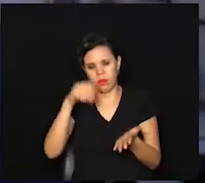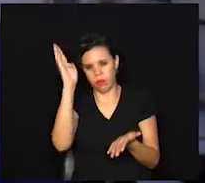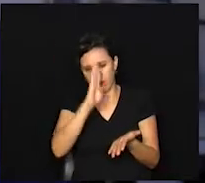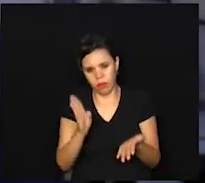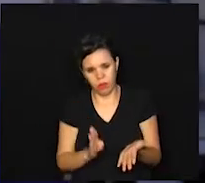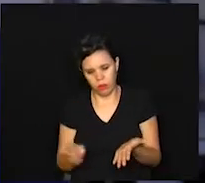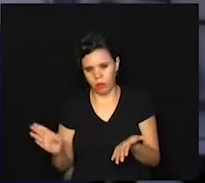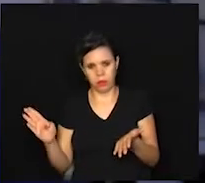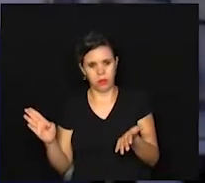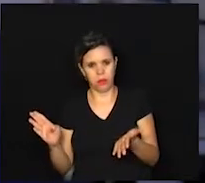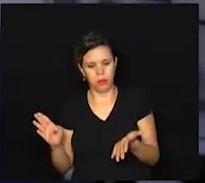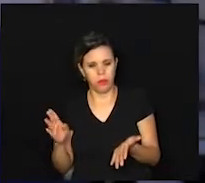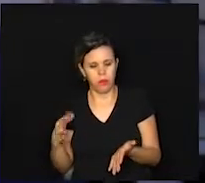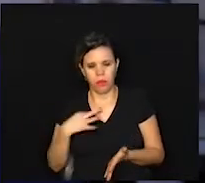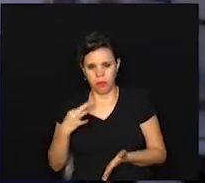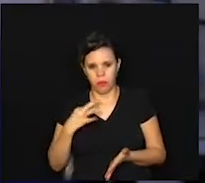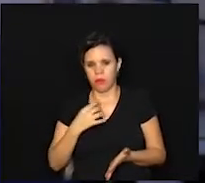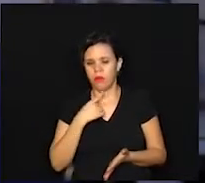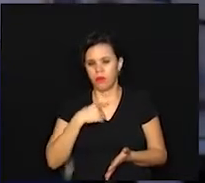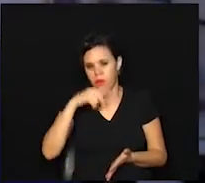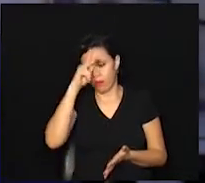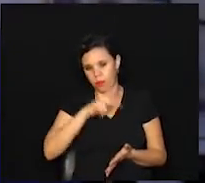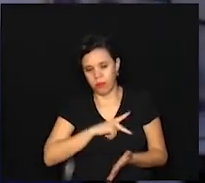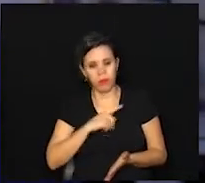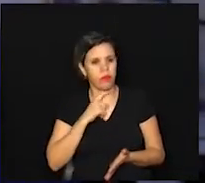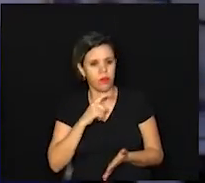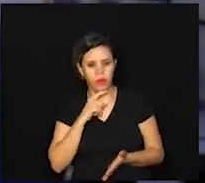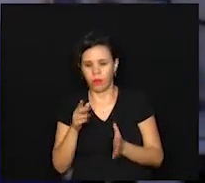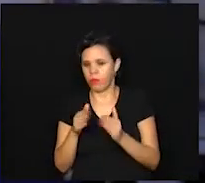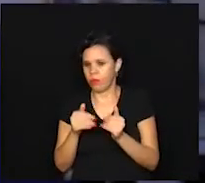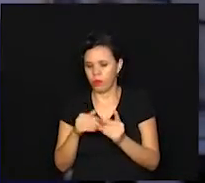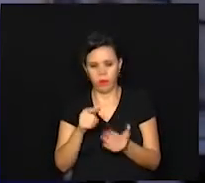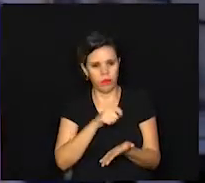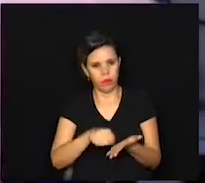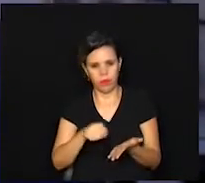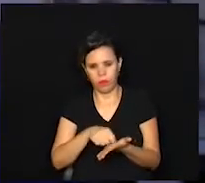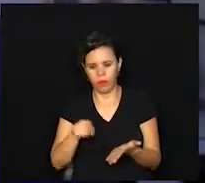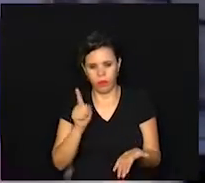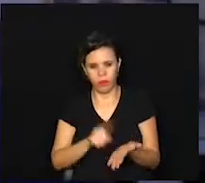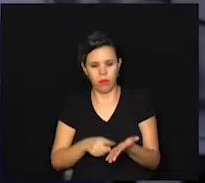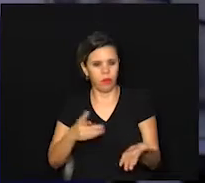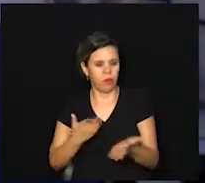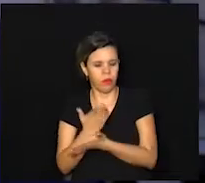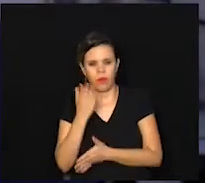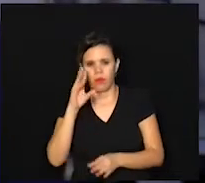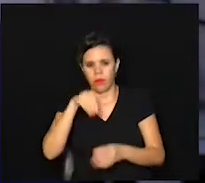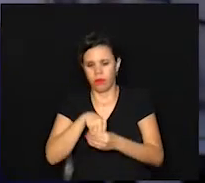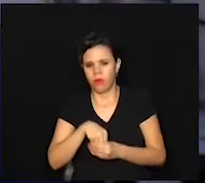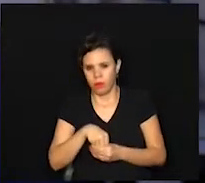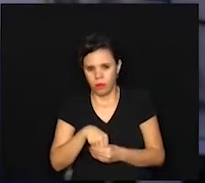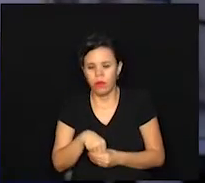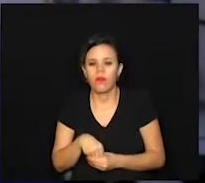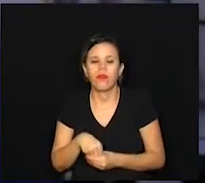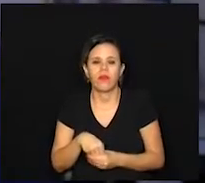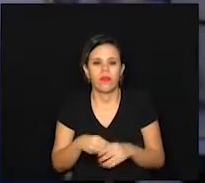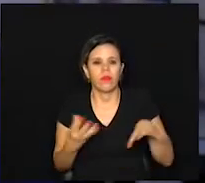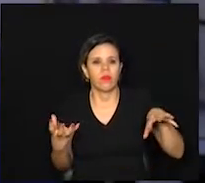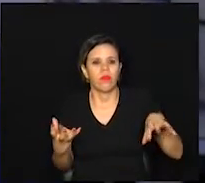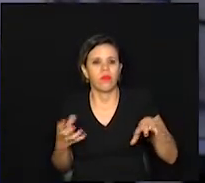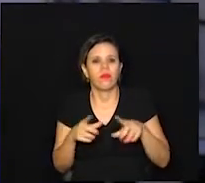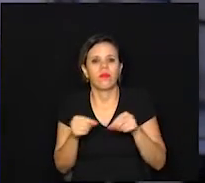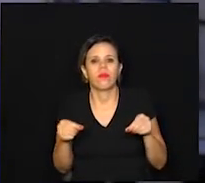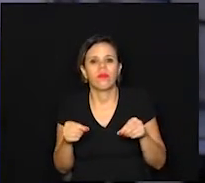de forma voluntária, portanto, ninguém pediu para assinar, né, e aprovada internamente pelo Congresso